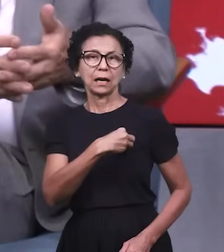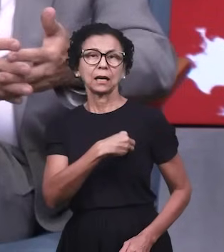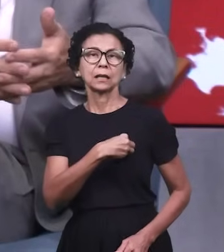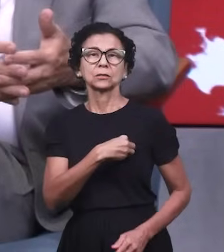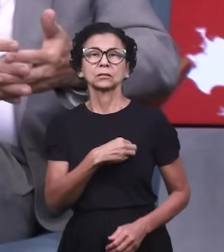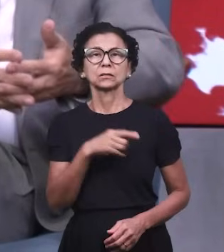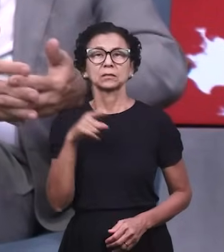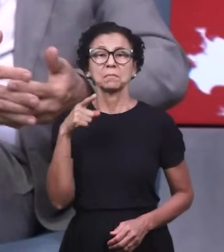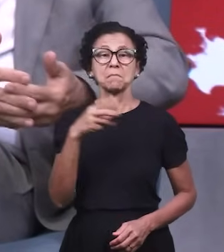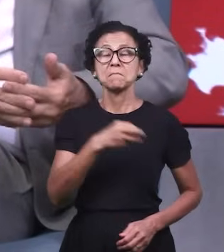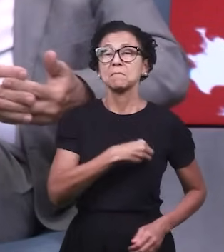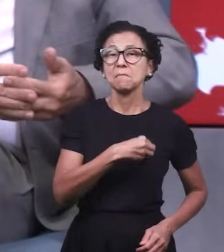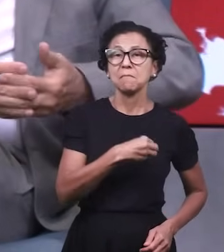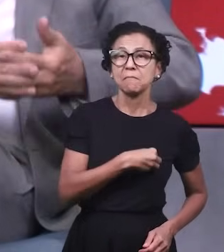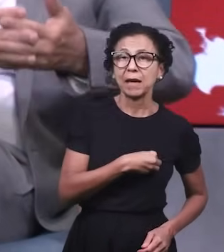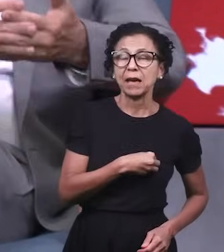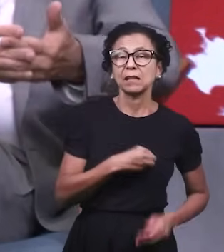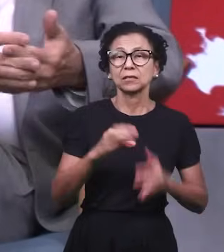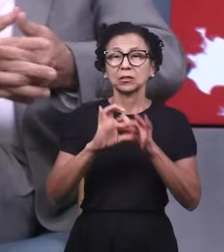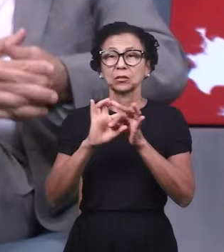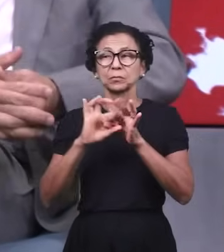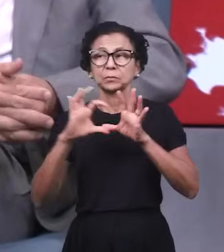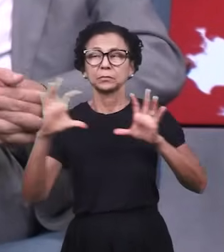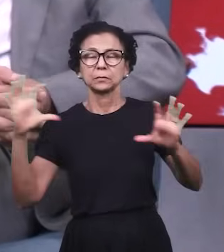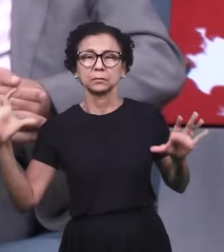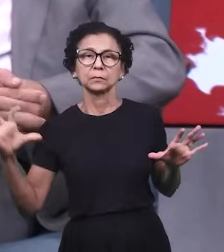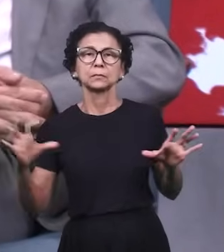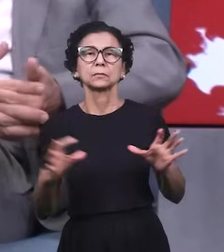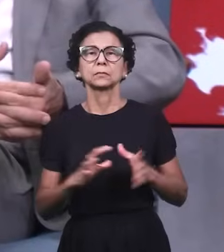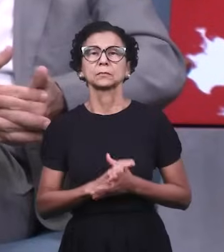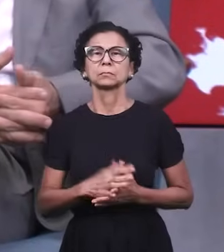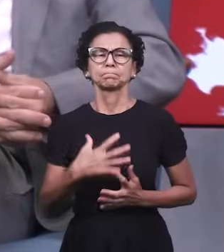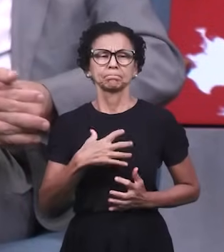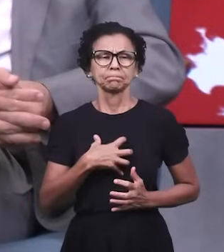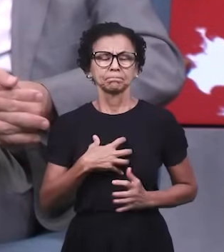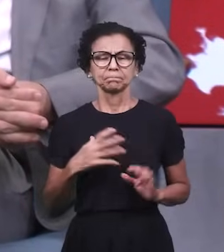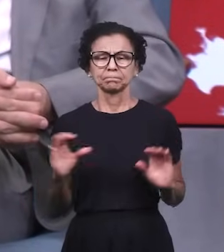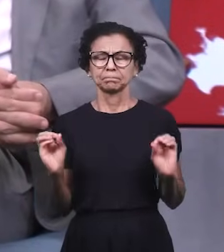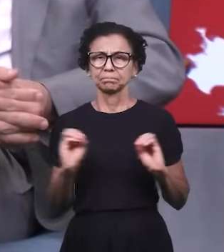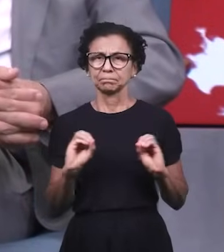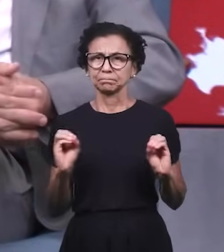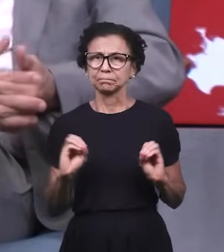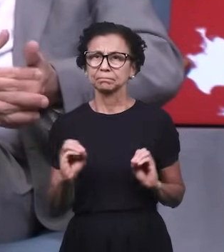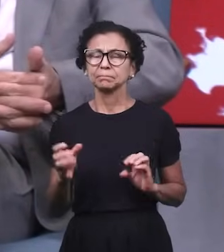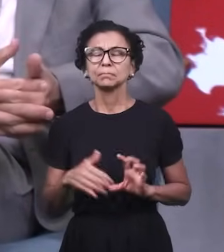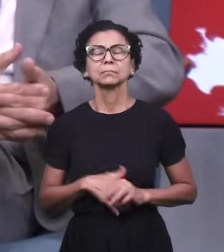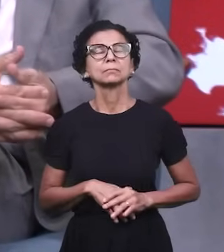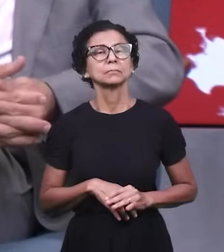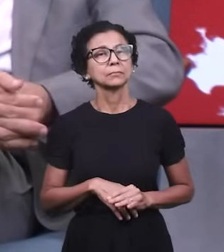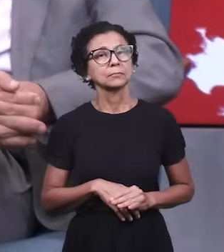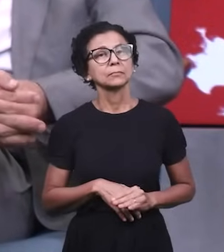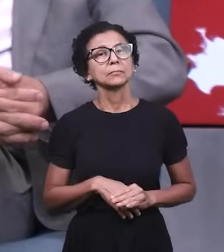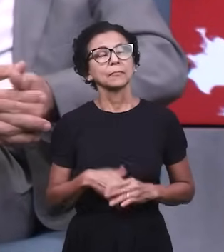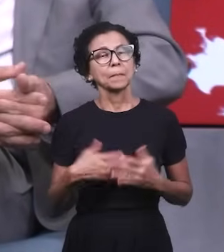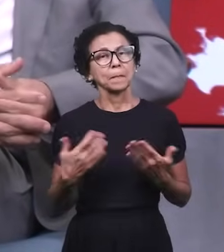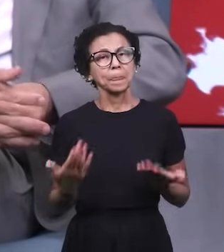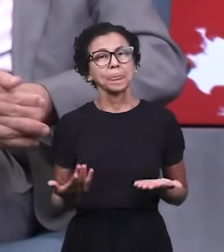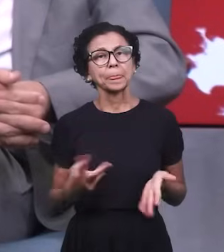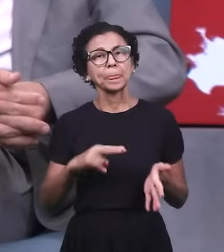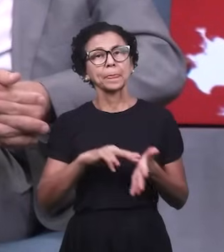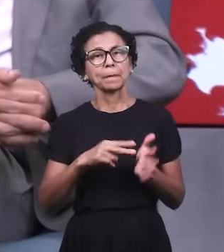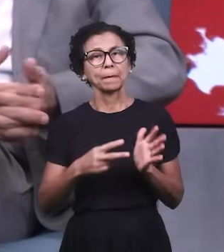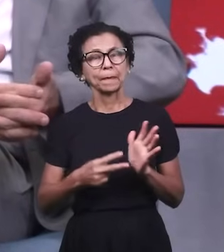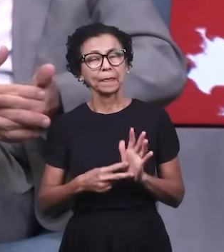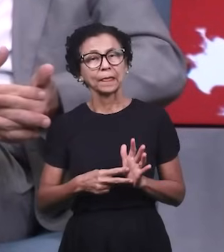Jesus cura ali, Jesus está profetizando acerca disso, libertar o homem se tornar sensível às coisas